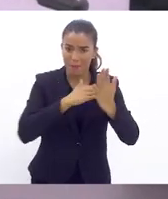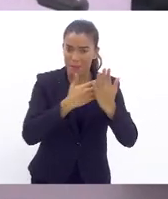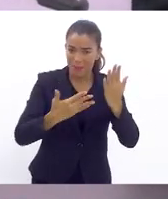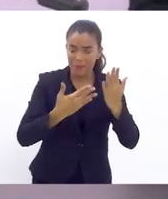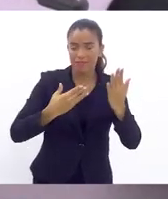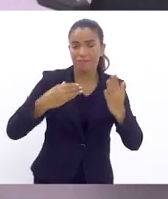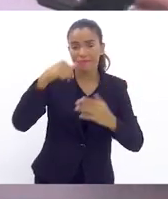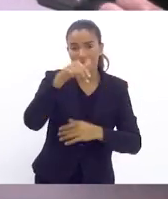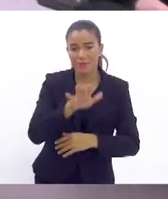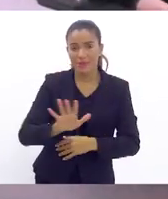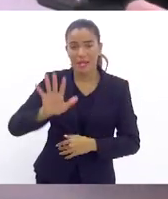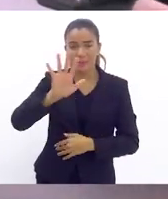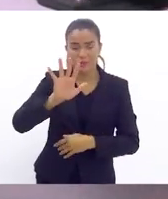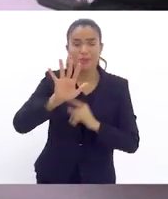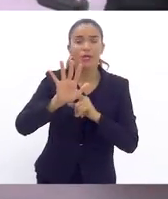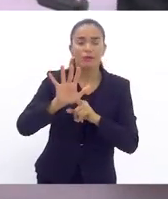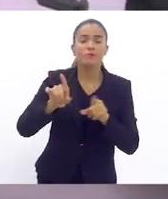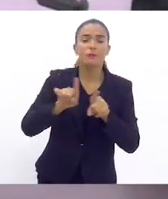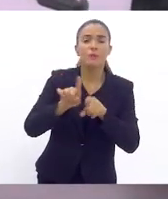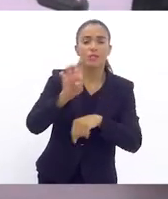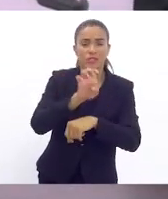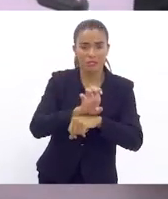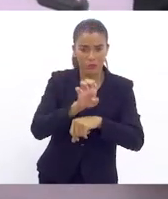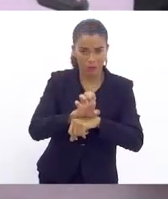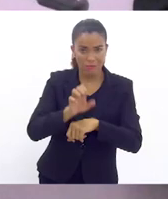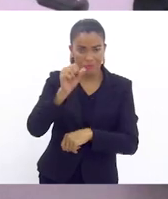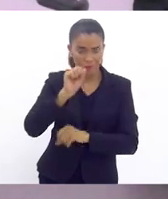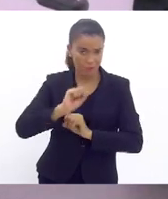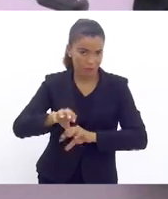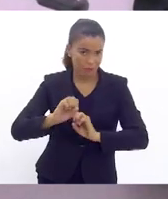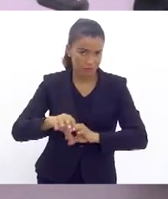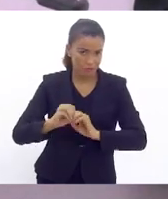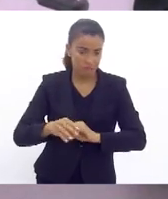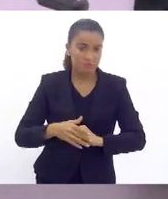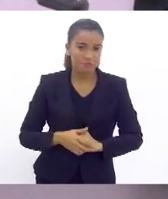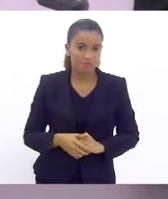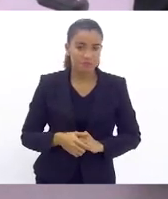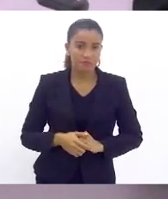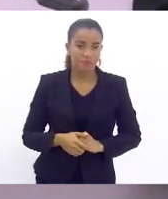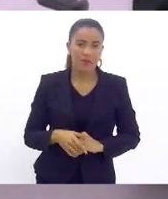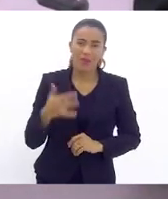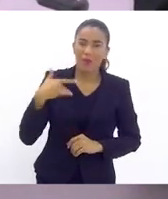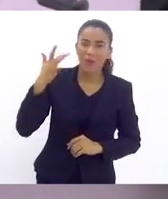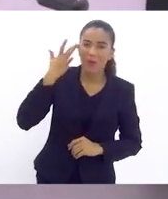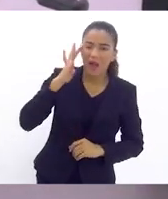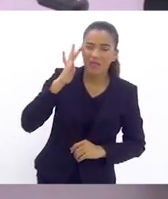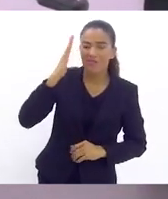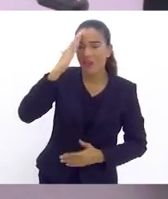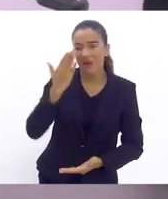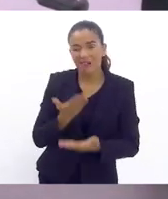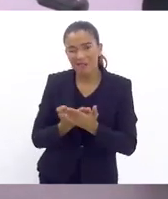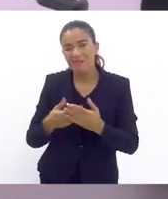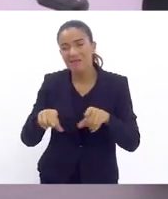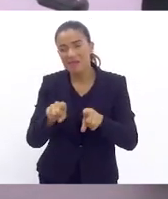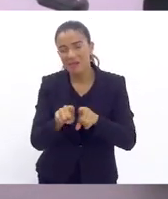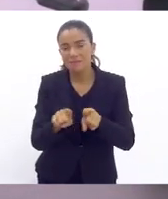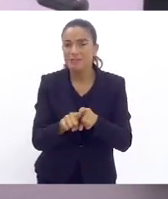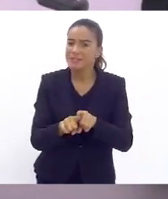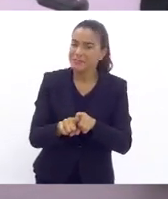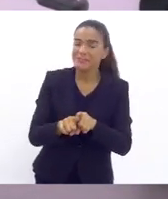e Estadual da Educação então para eu acho que acredito que para